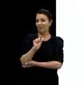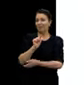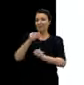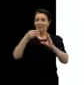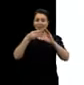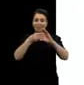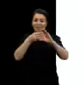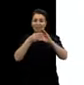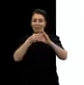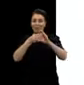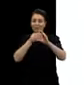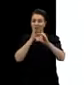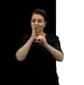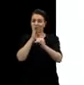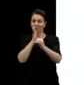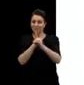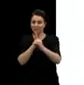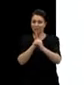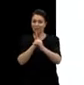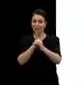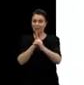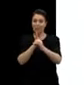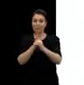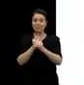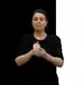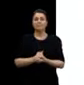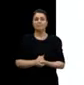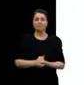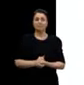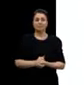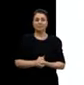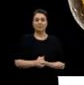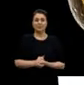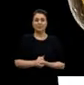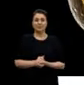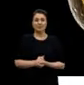uma pincelada, uma relembrada nessa questão.